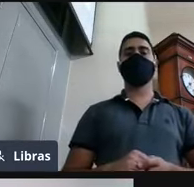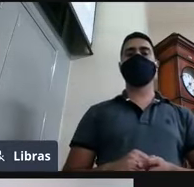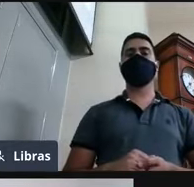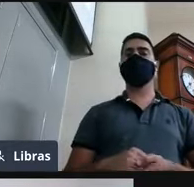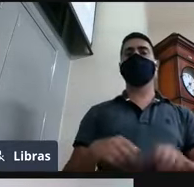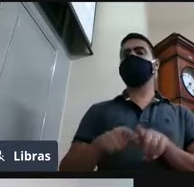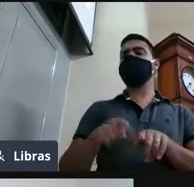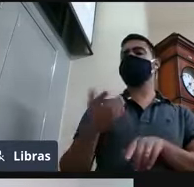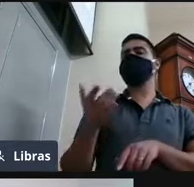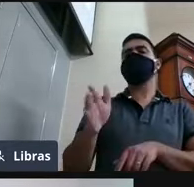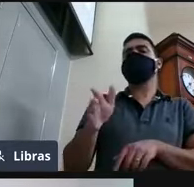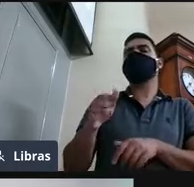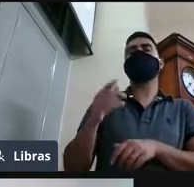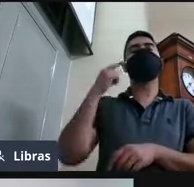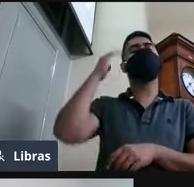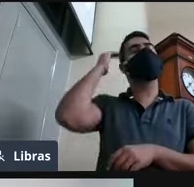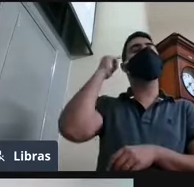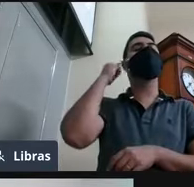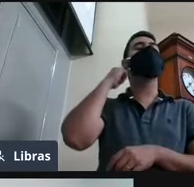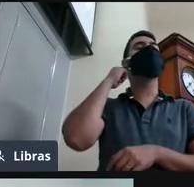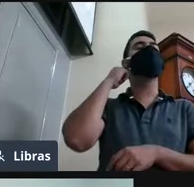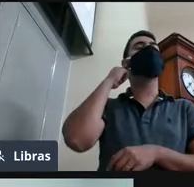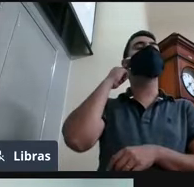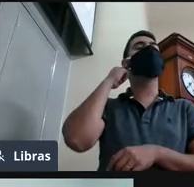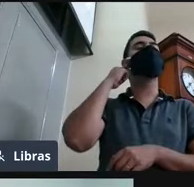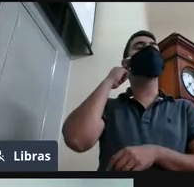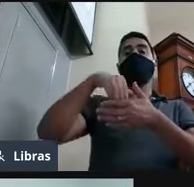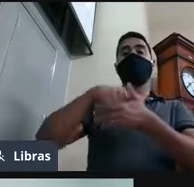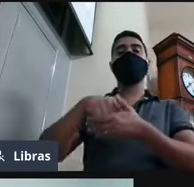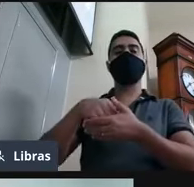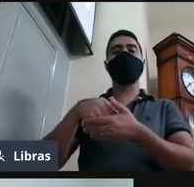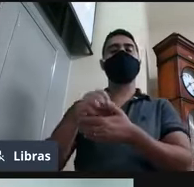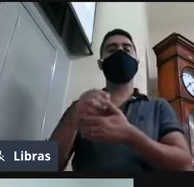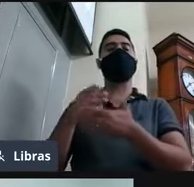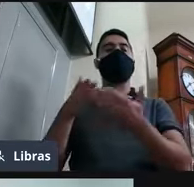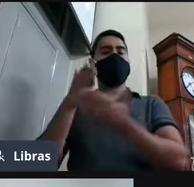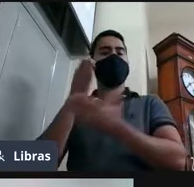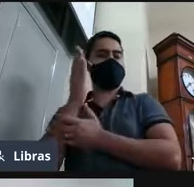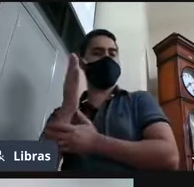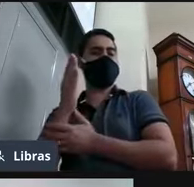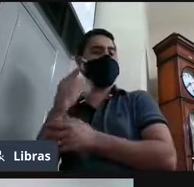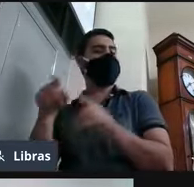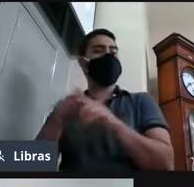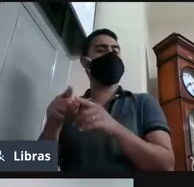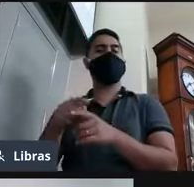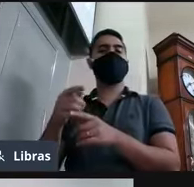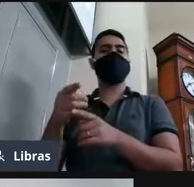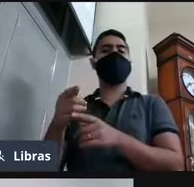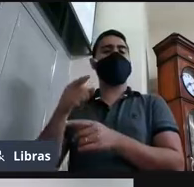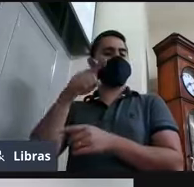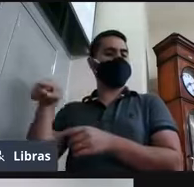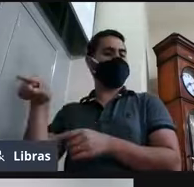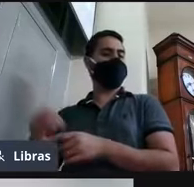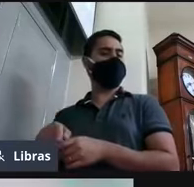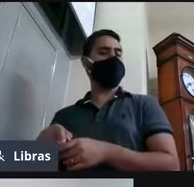ouvir quem votou a favor e quem votou contra. Ou